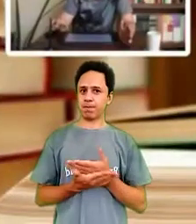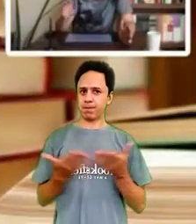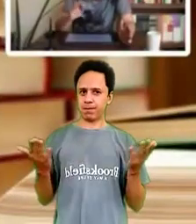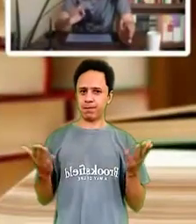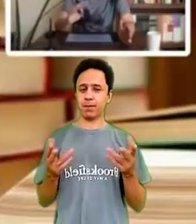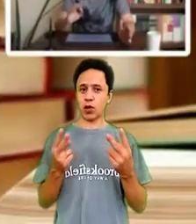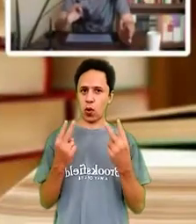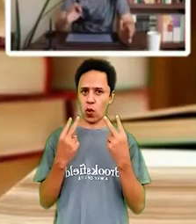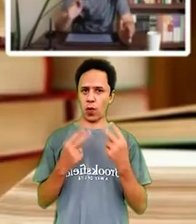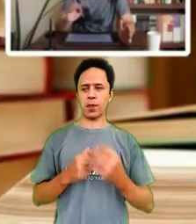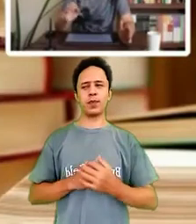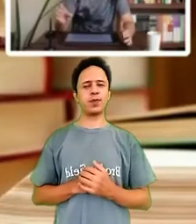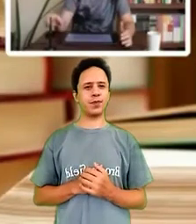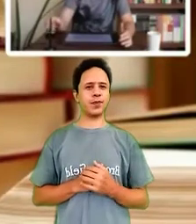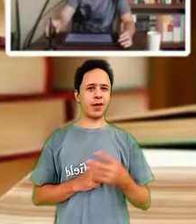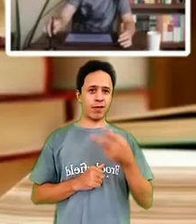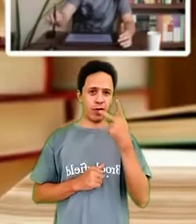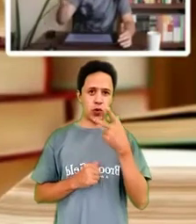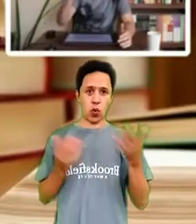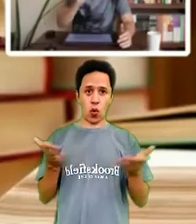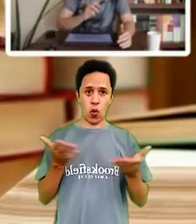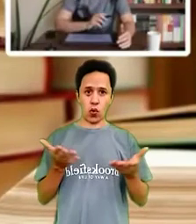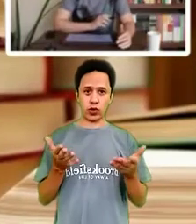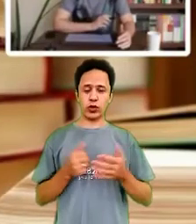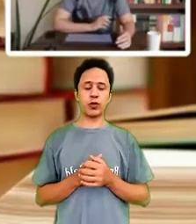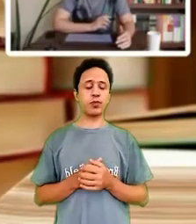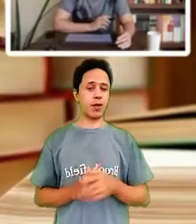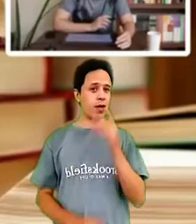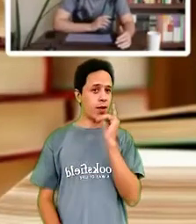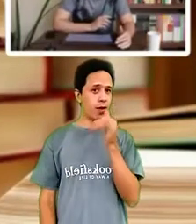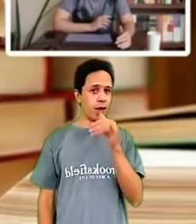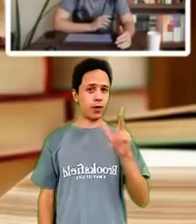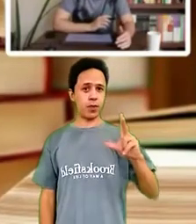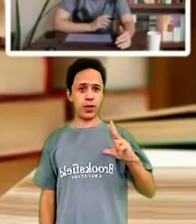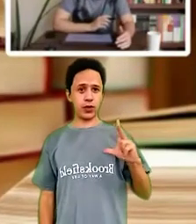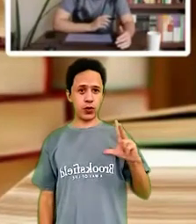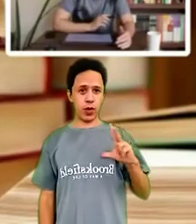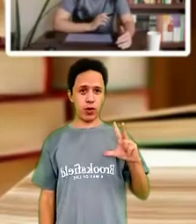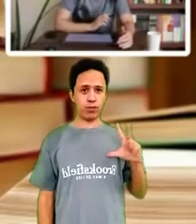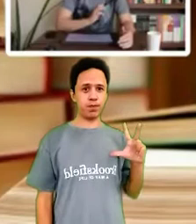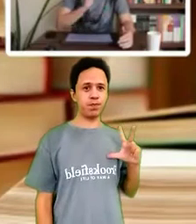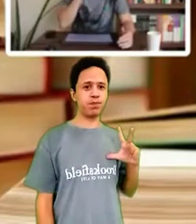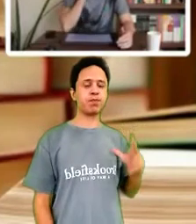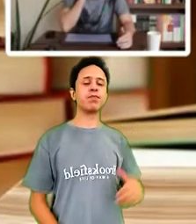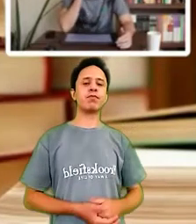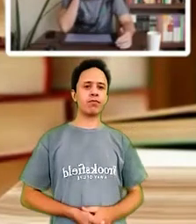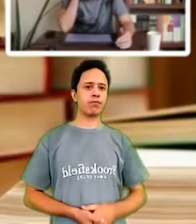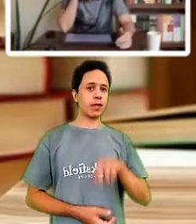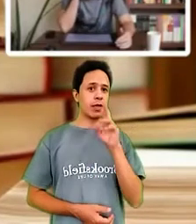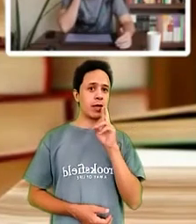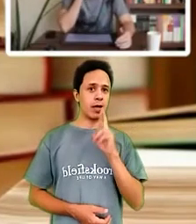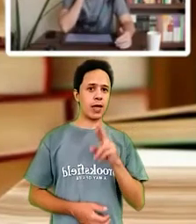Galerinha, olha só. Nós estamos falando hoje de relato pessoal.